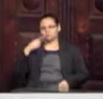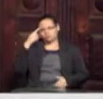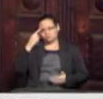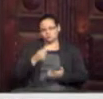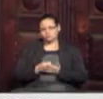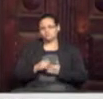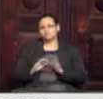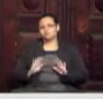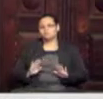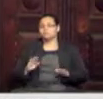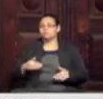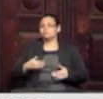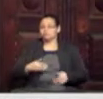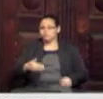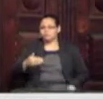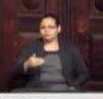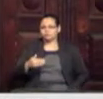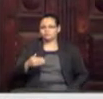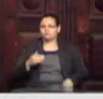vamos